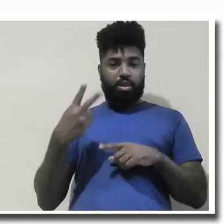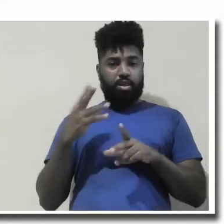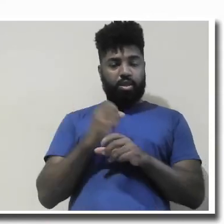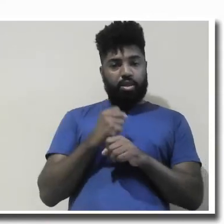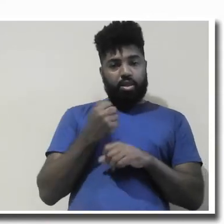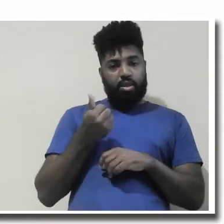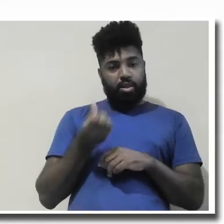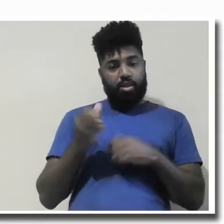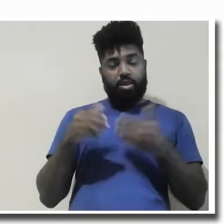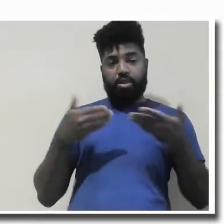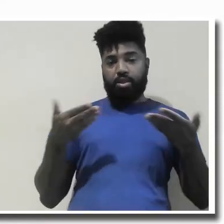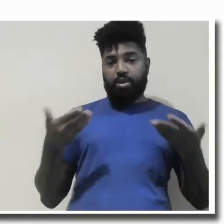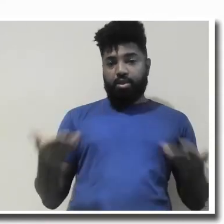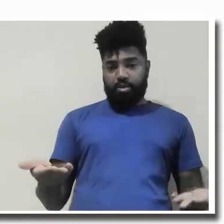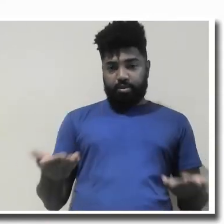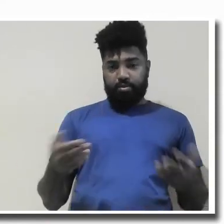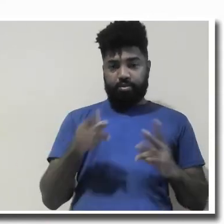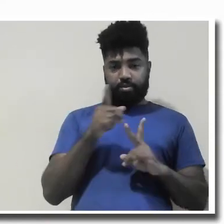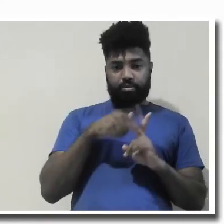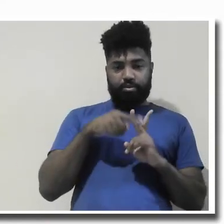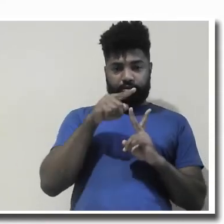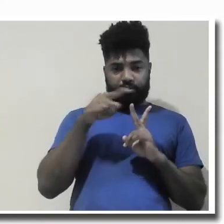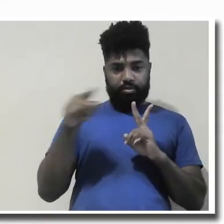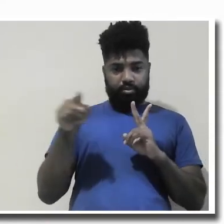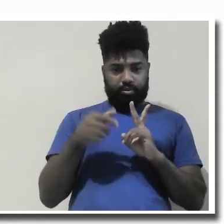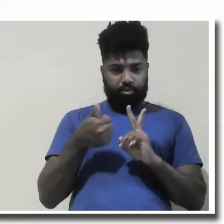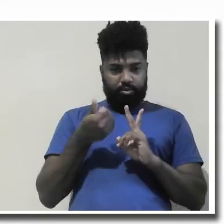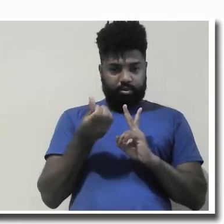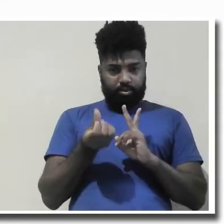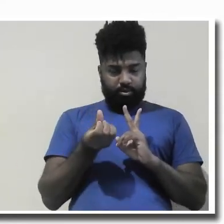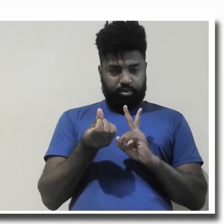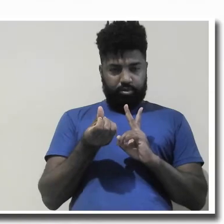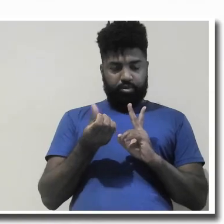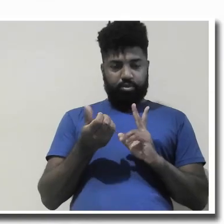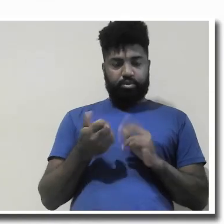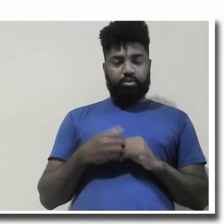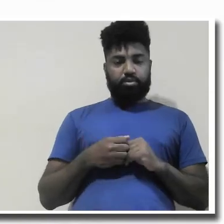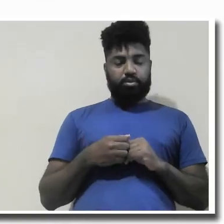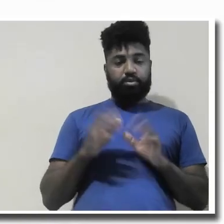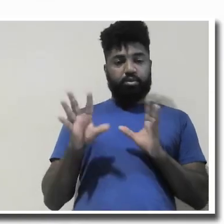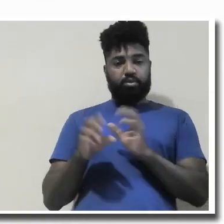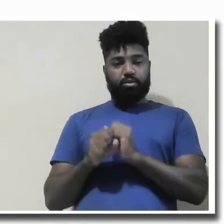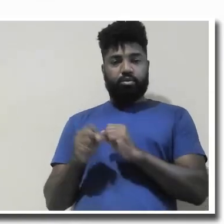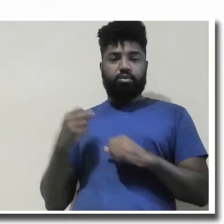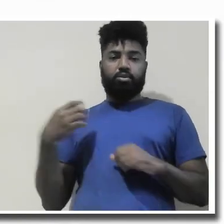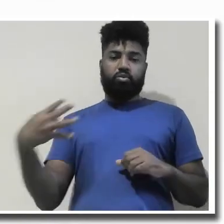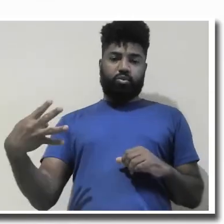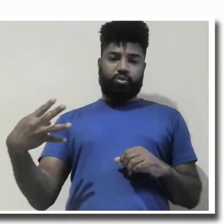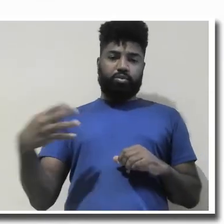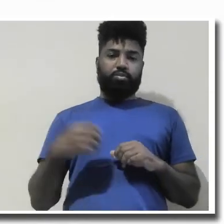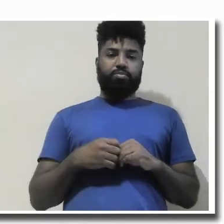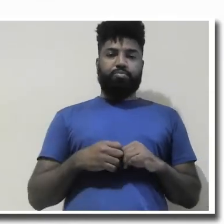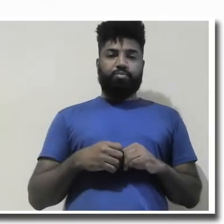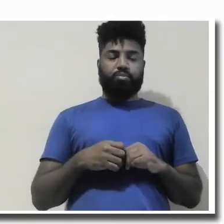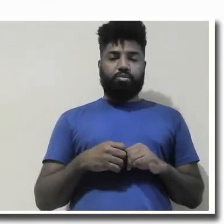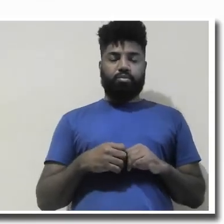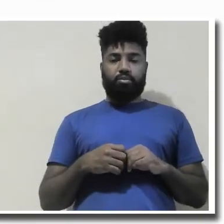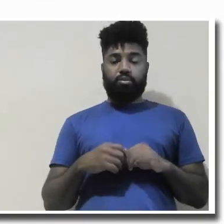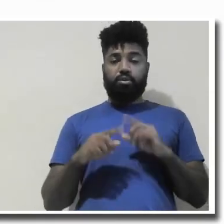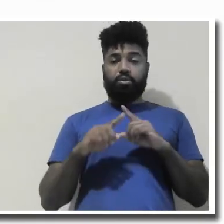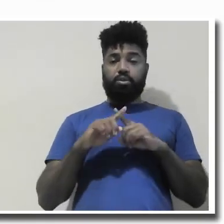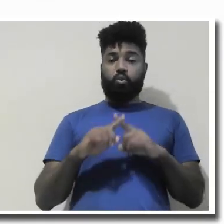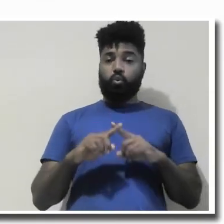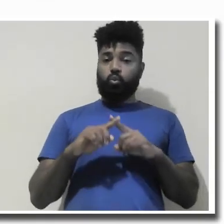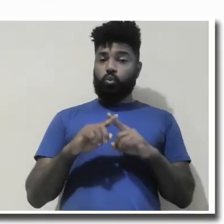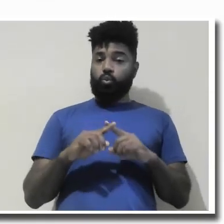Portanto, a raiz quadrada de 16, que é 4. Posso multiplicar